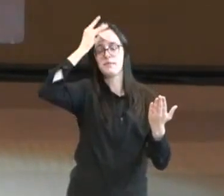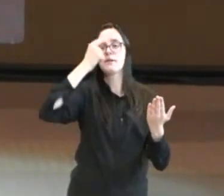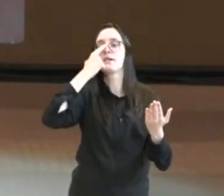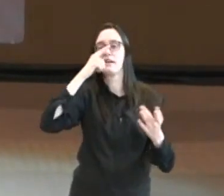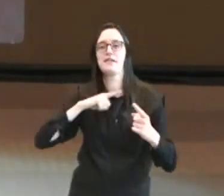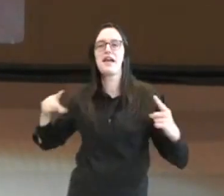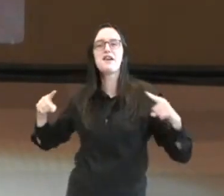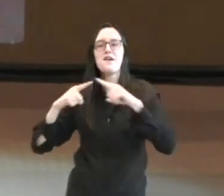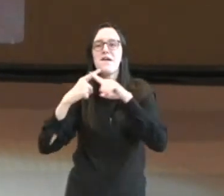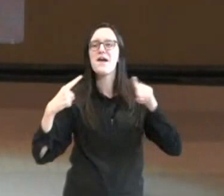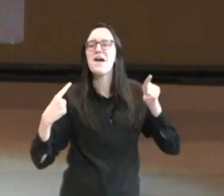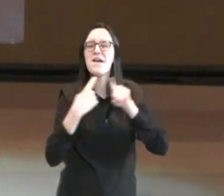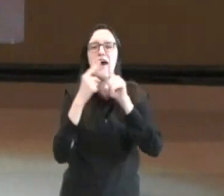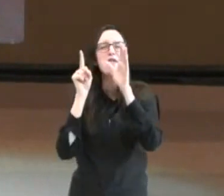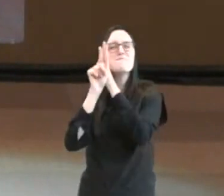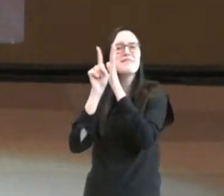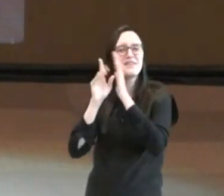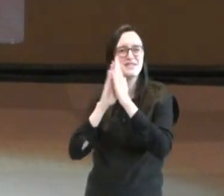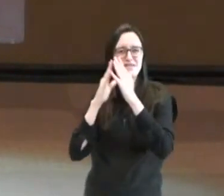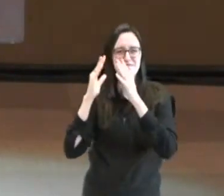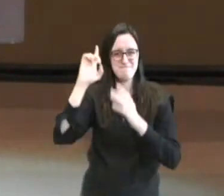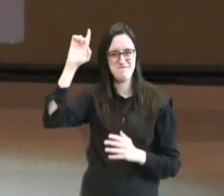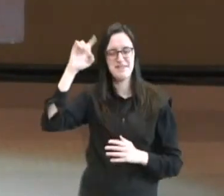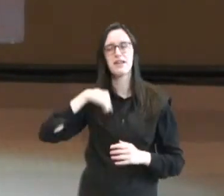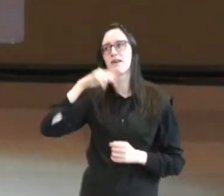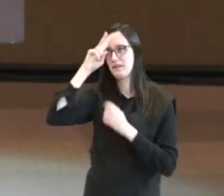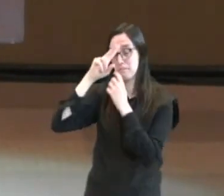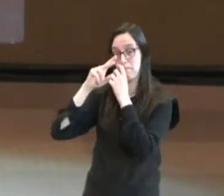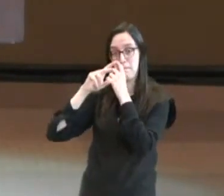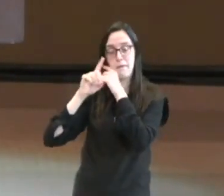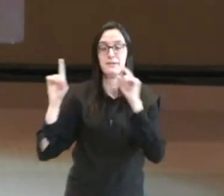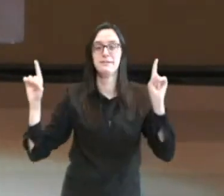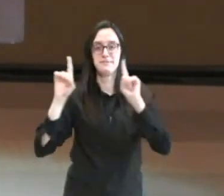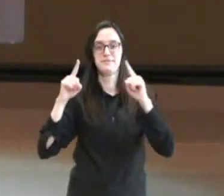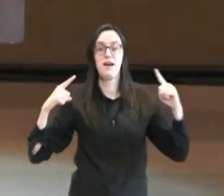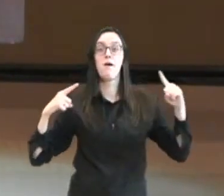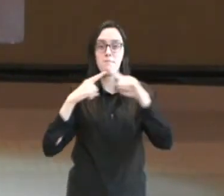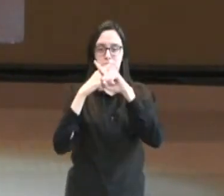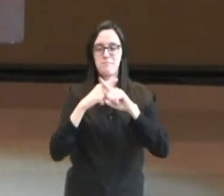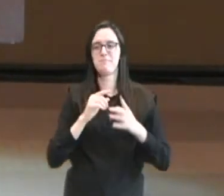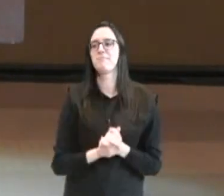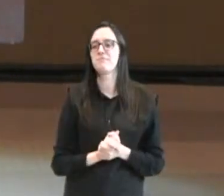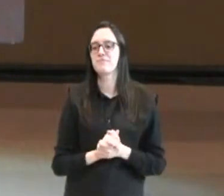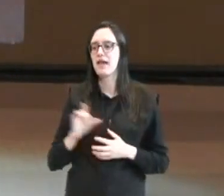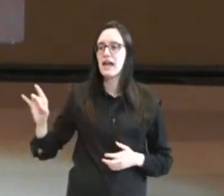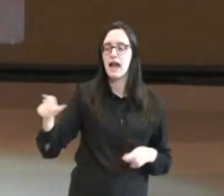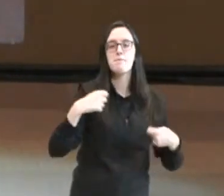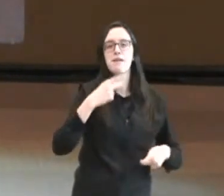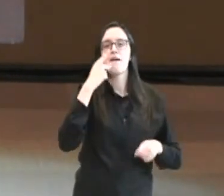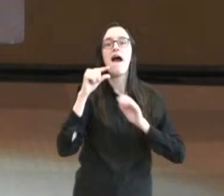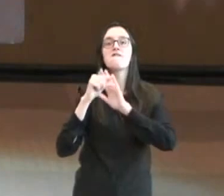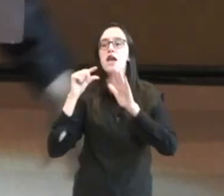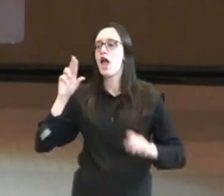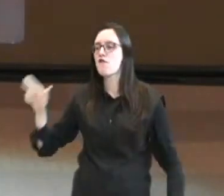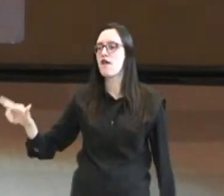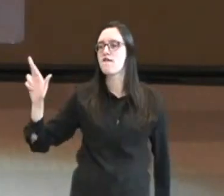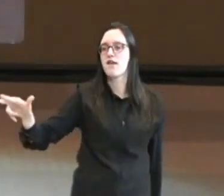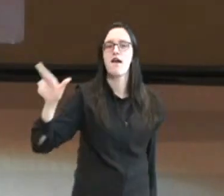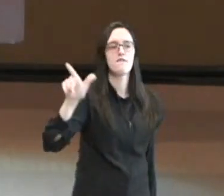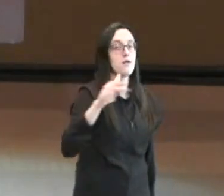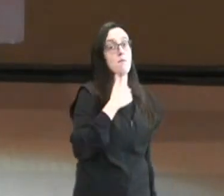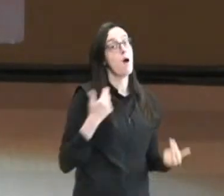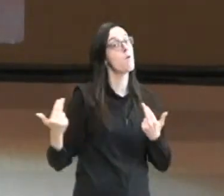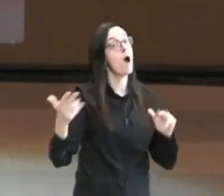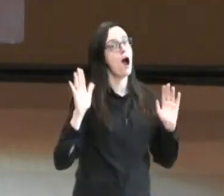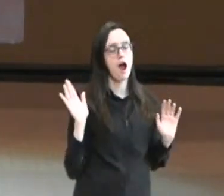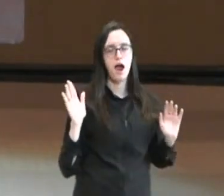gincanas de perguntas bíblicas. Eu lembro que numa gincana dessa, cada um tinha que falar um versículo diferente do outro,